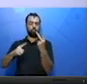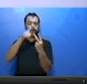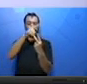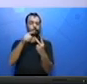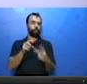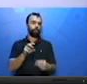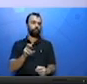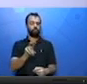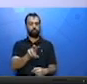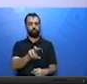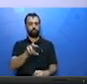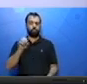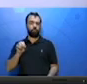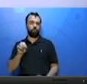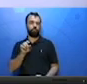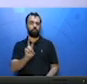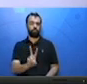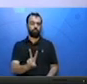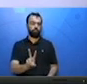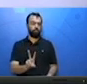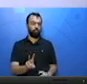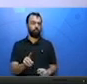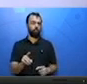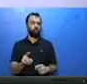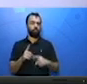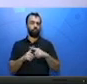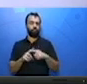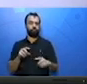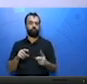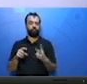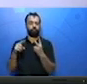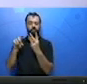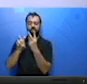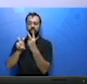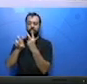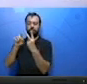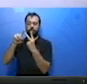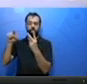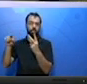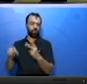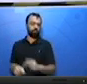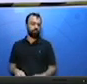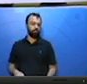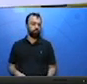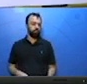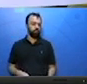Vai sobrar só o 2 vezes raiz de 5. Isso é raiz de 20.